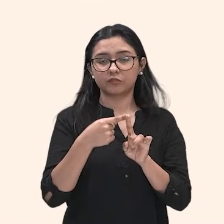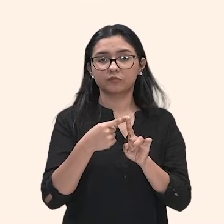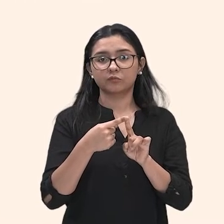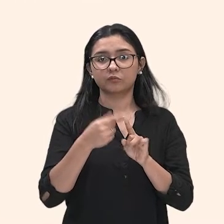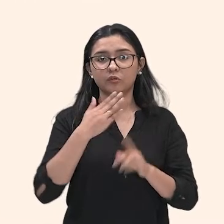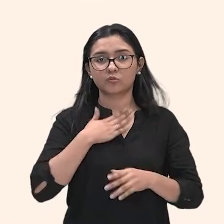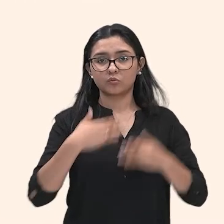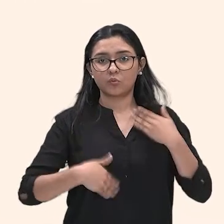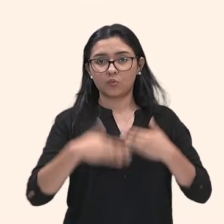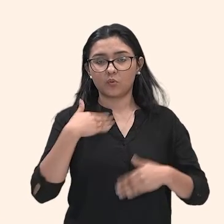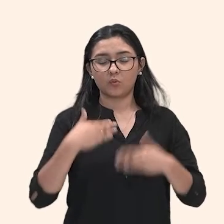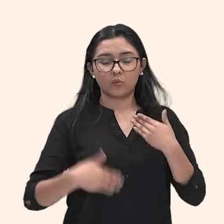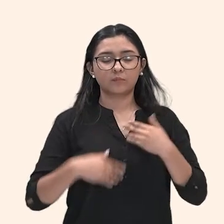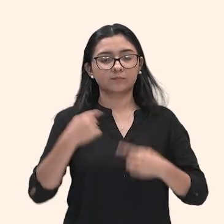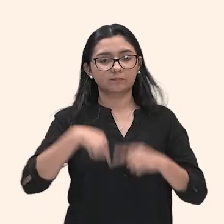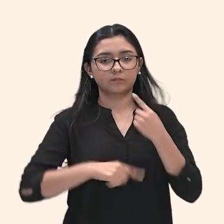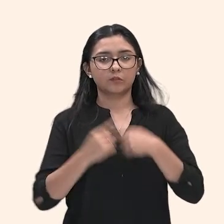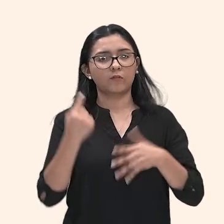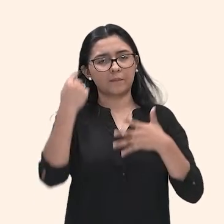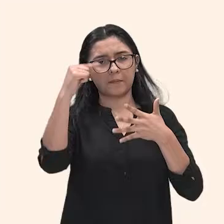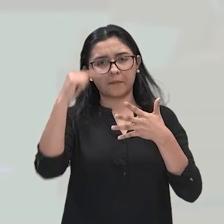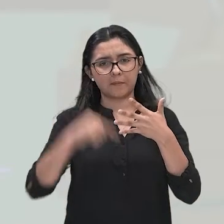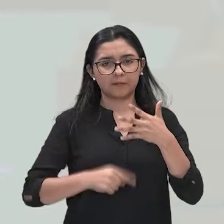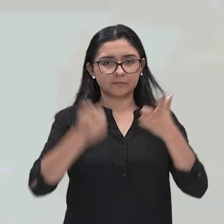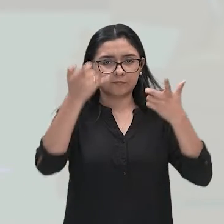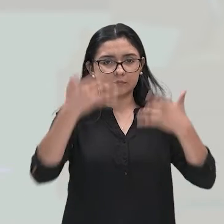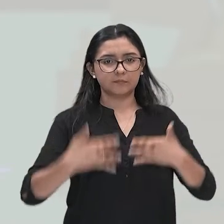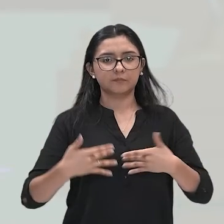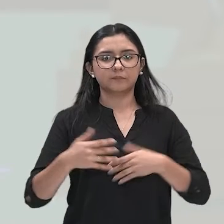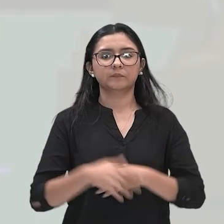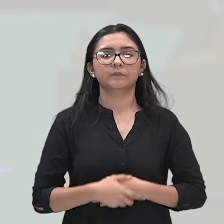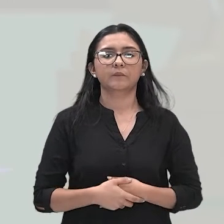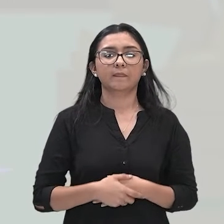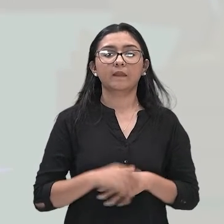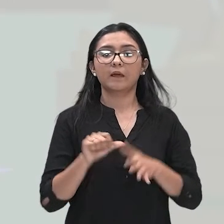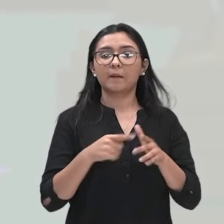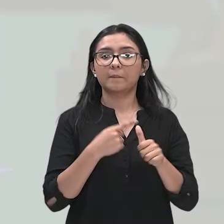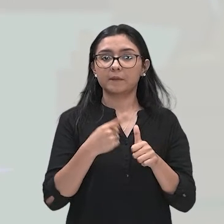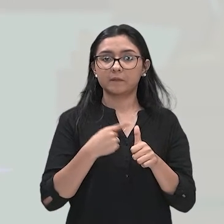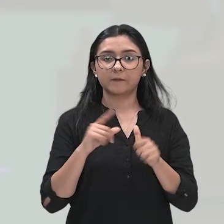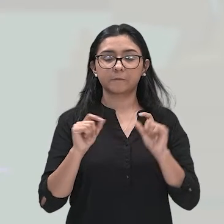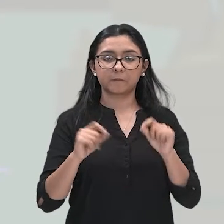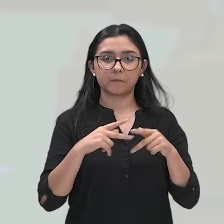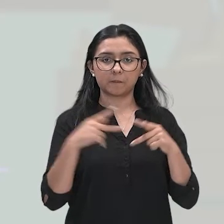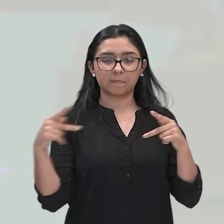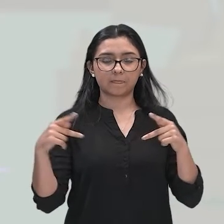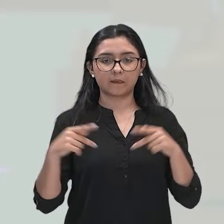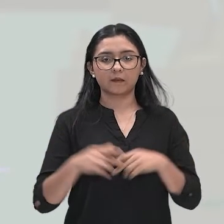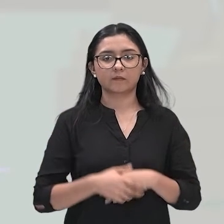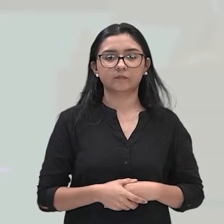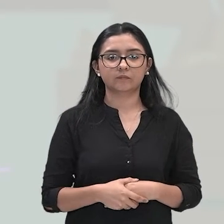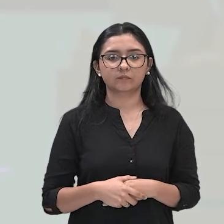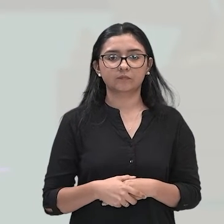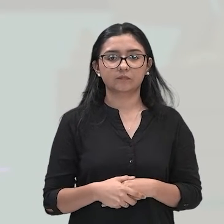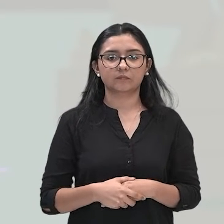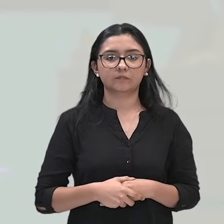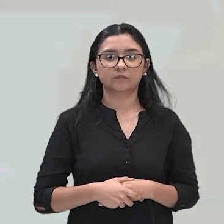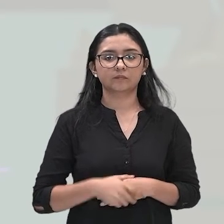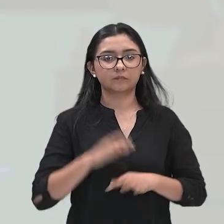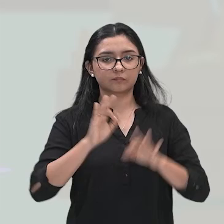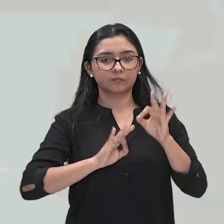organismo. E eu vou citar algumas para vocês. A primeira função está relacionada à